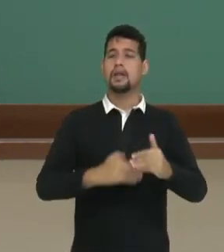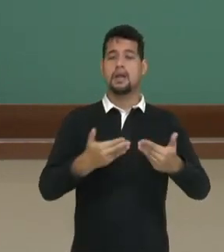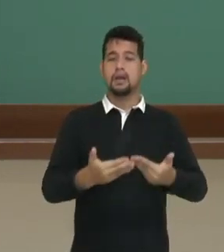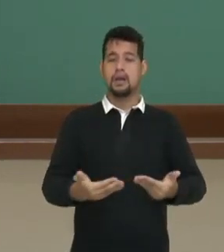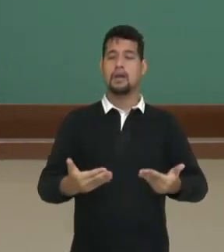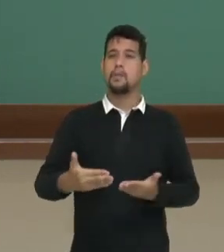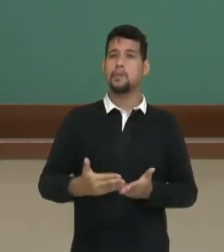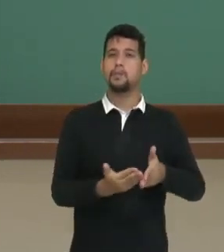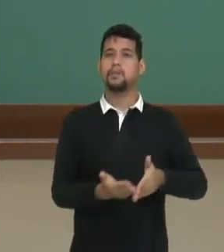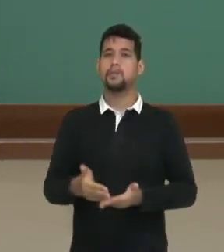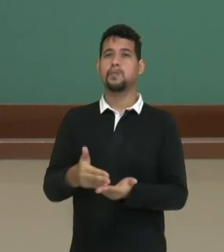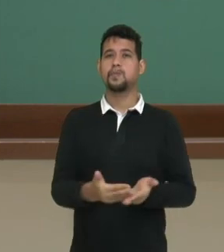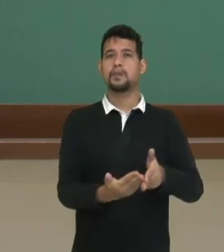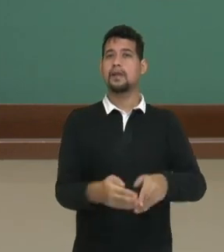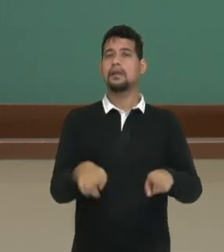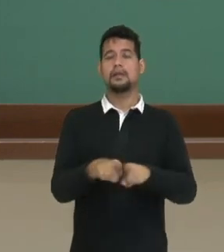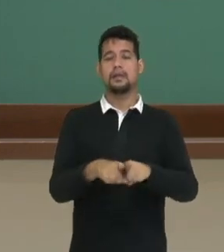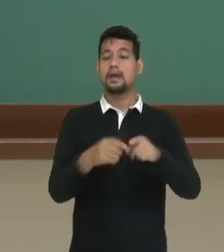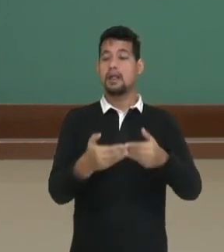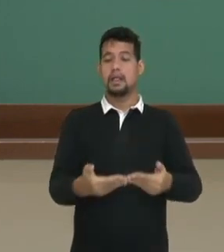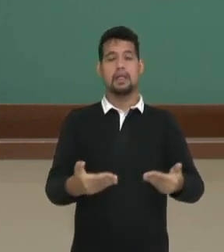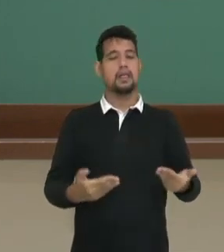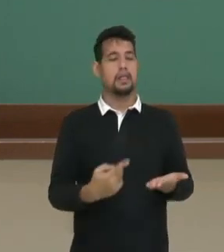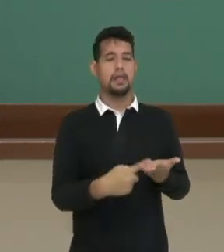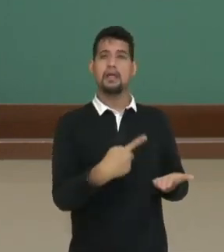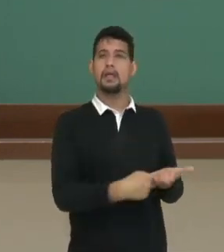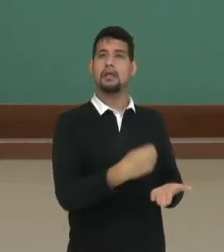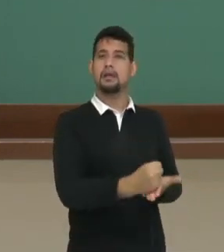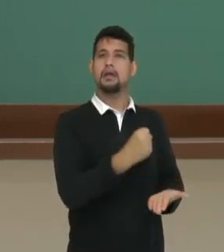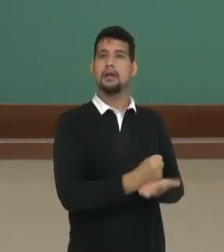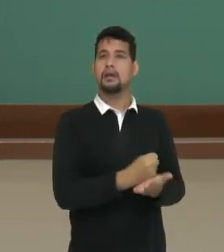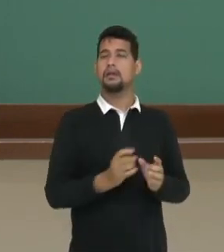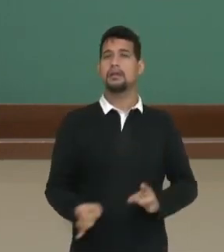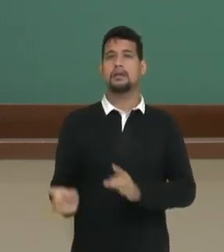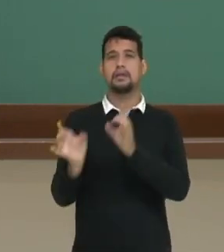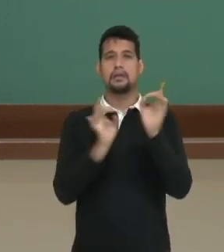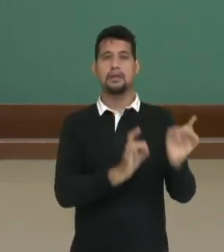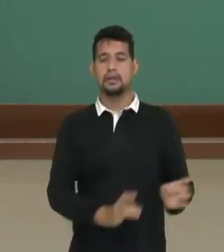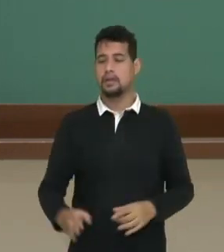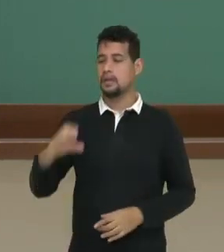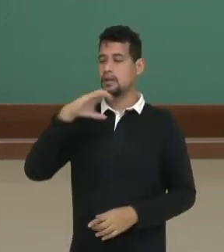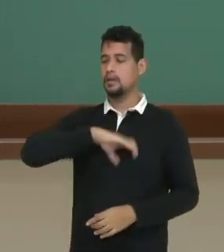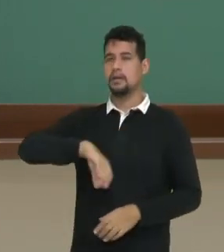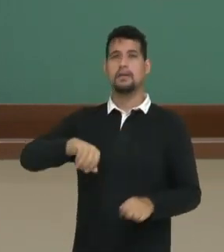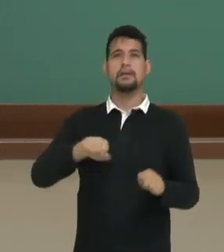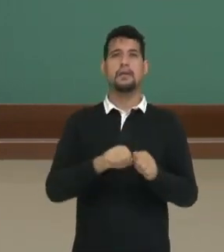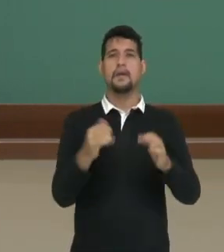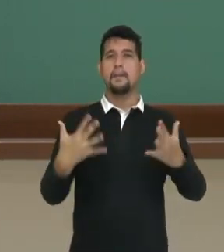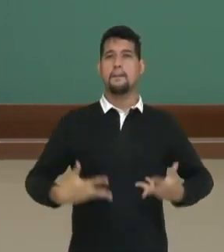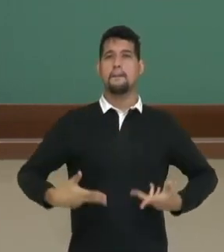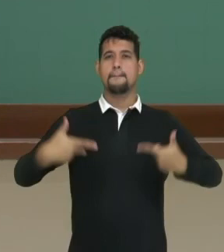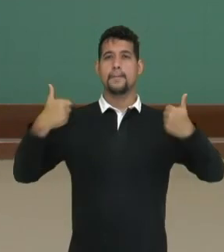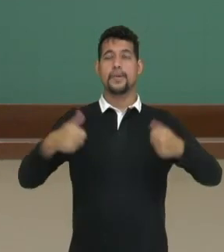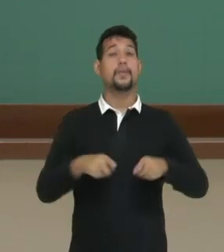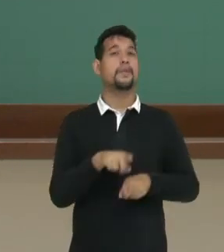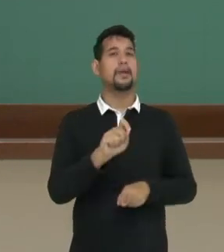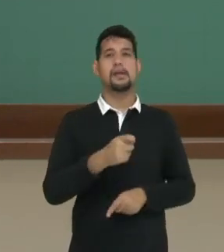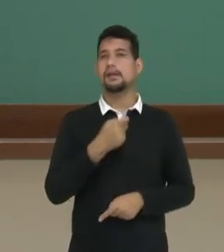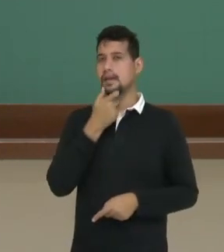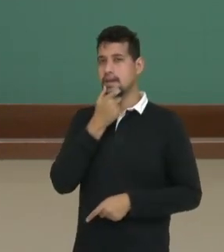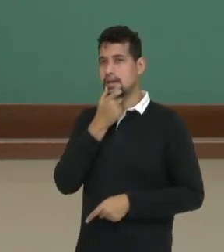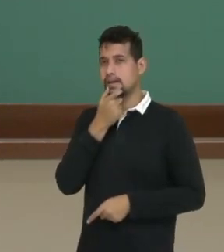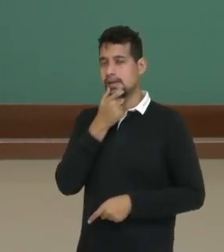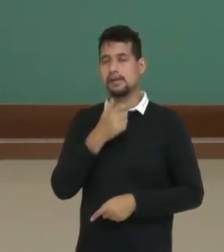dos portos e da assinatura dos tratados de comércio e navegação que Portugal fez e beneficiava a